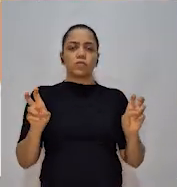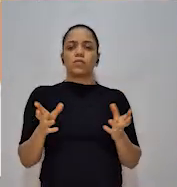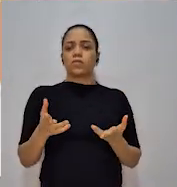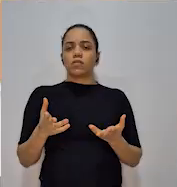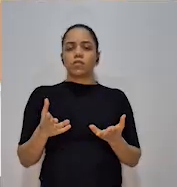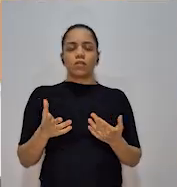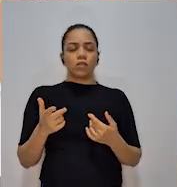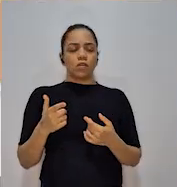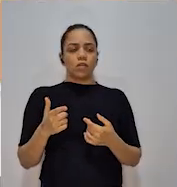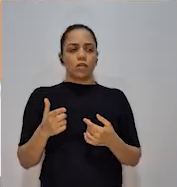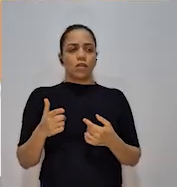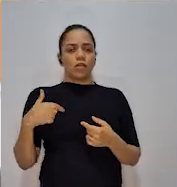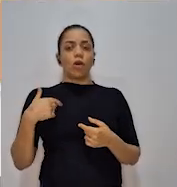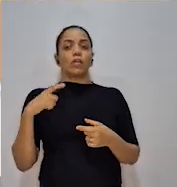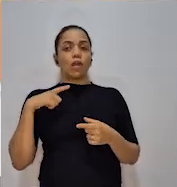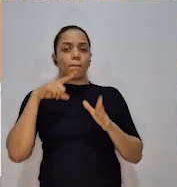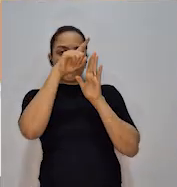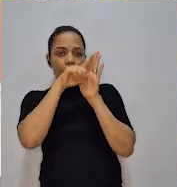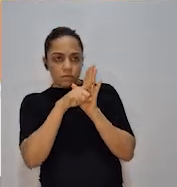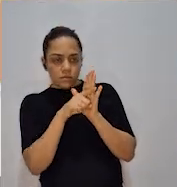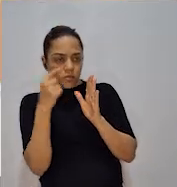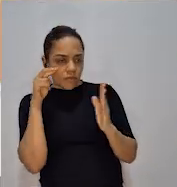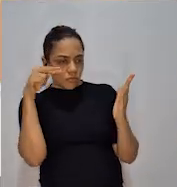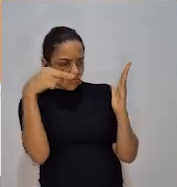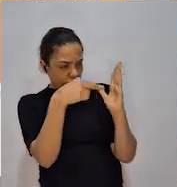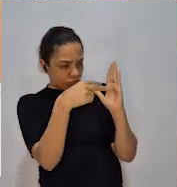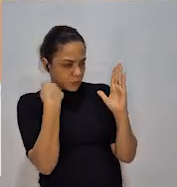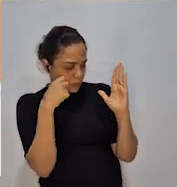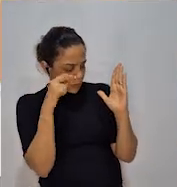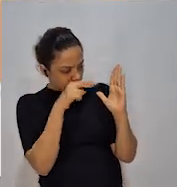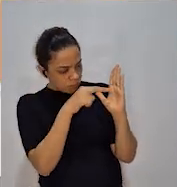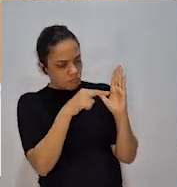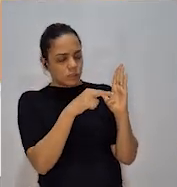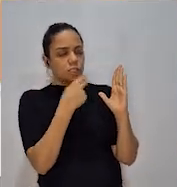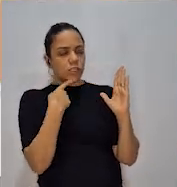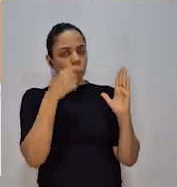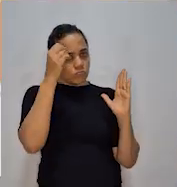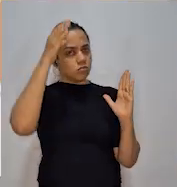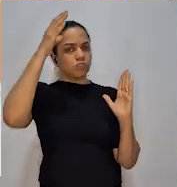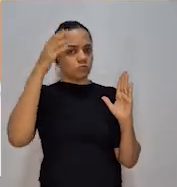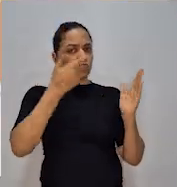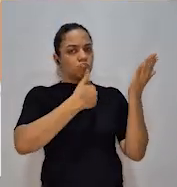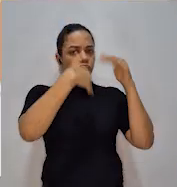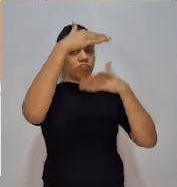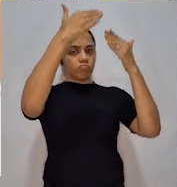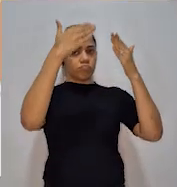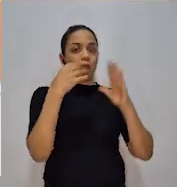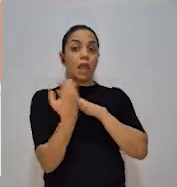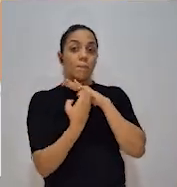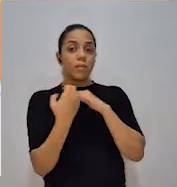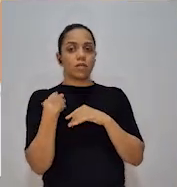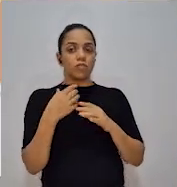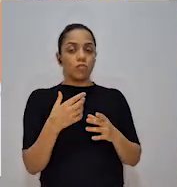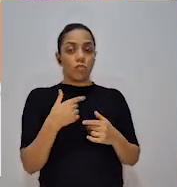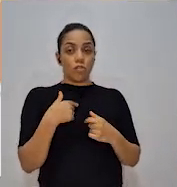partir dos dados a gente avança muito, né? E aí dá para espelhar também esses dados para dentro da organização. Mas eu vou